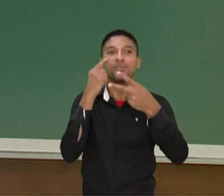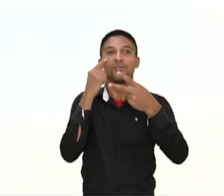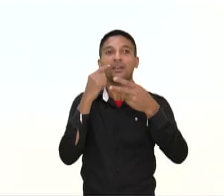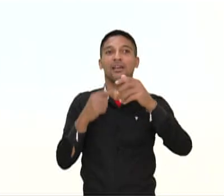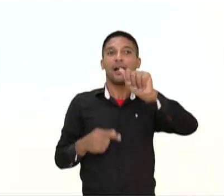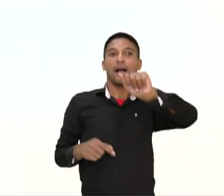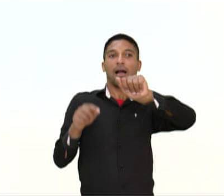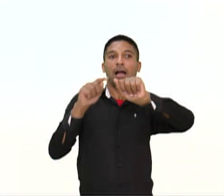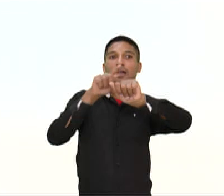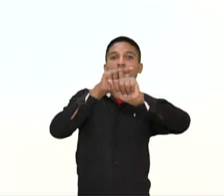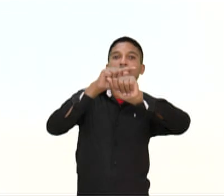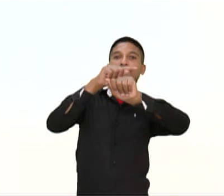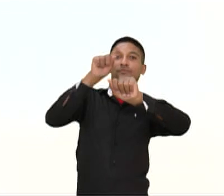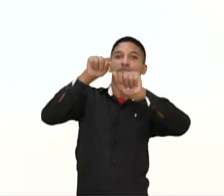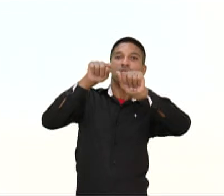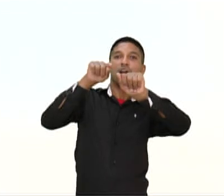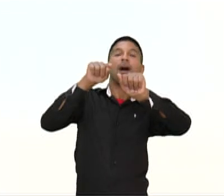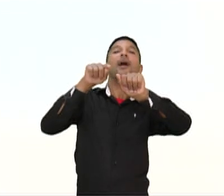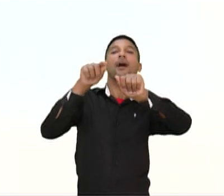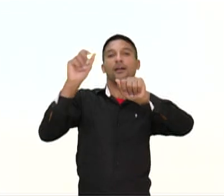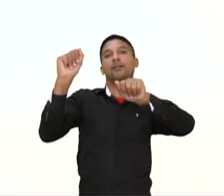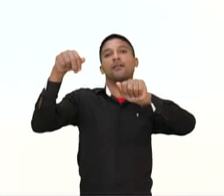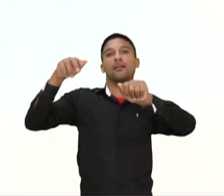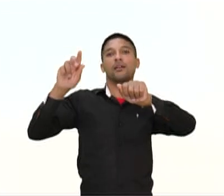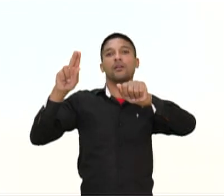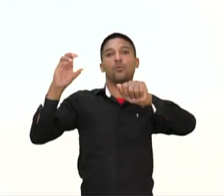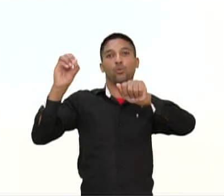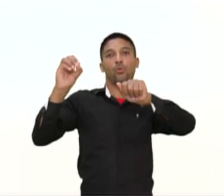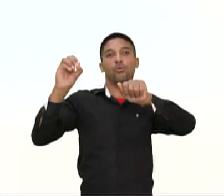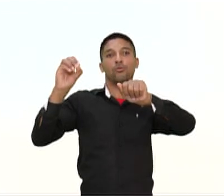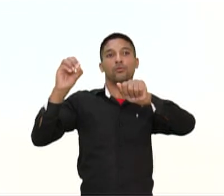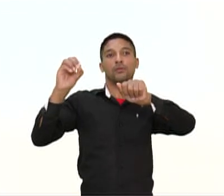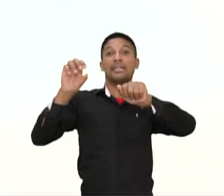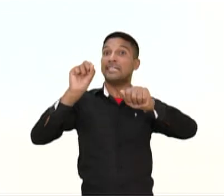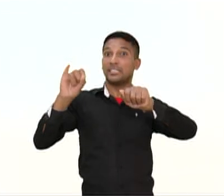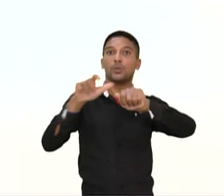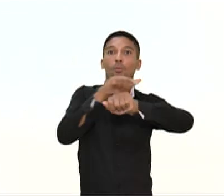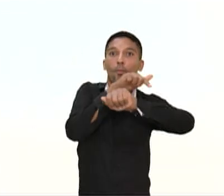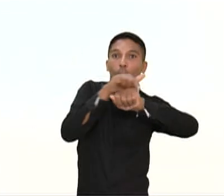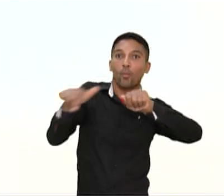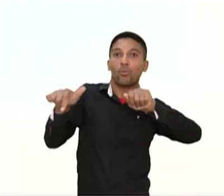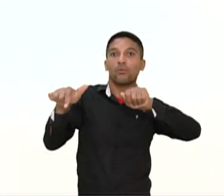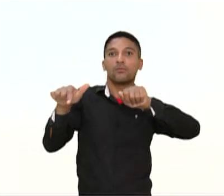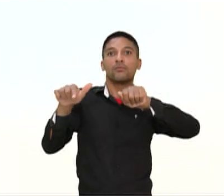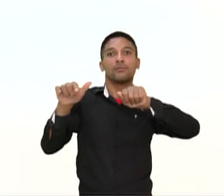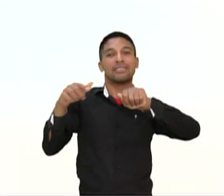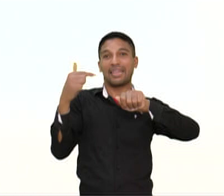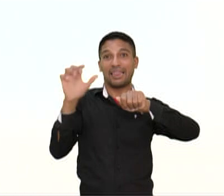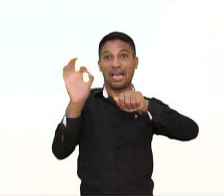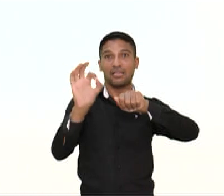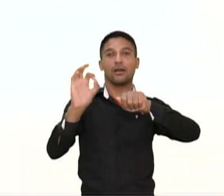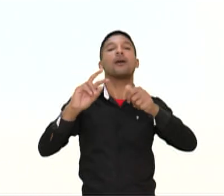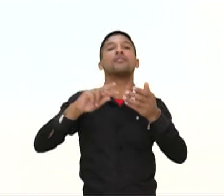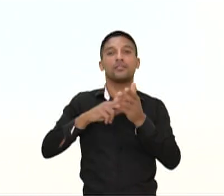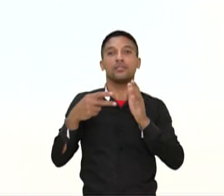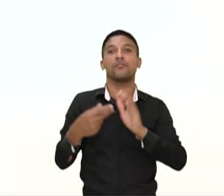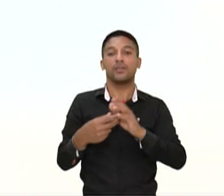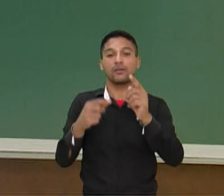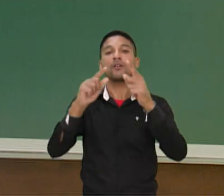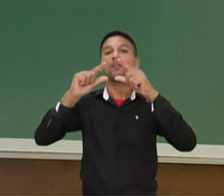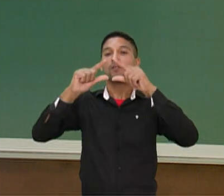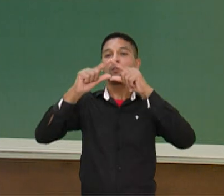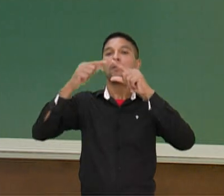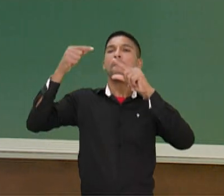tá bom? Então, se não tiver o chapéu, a gente está se referindo a um ponto, ao vértice. Se tiver o chapéuzinho